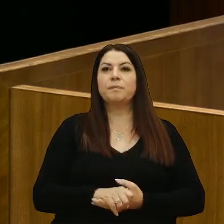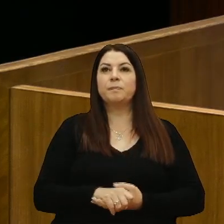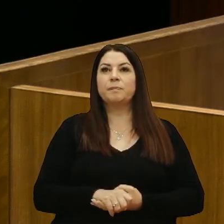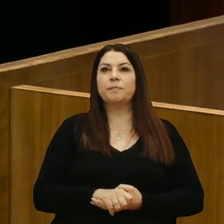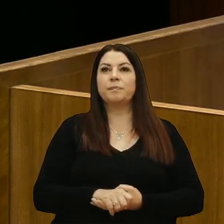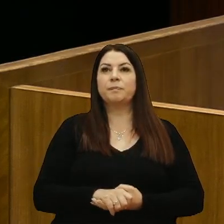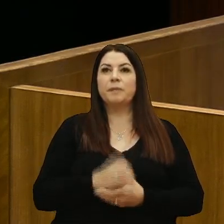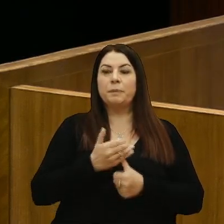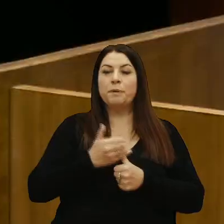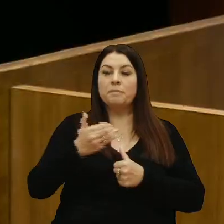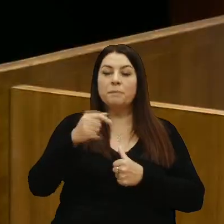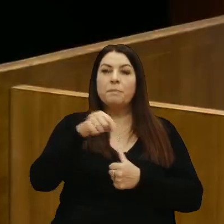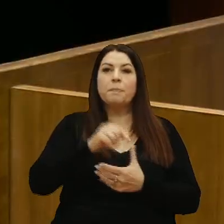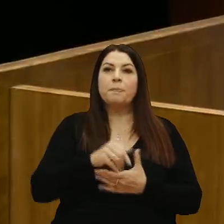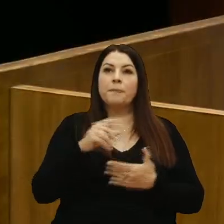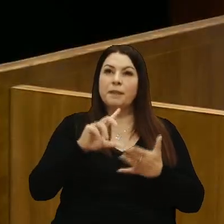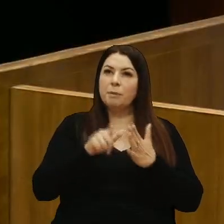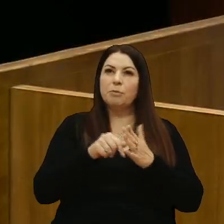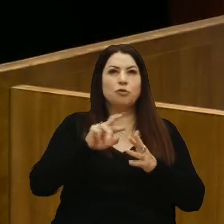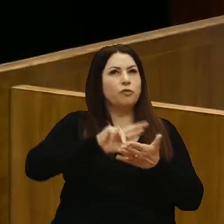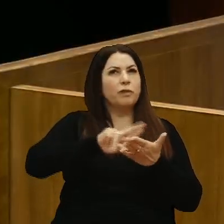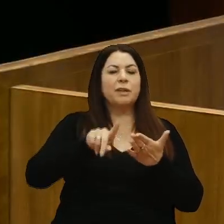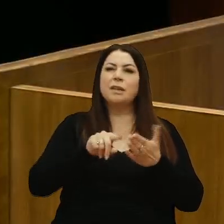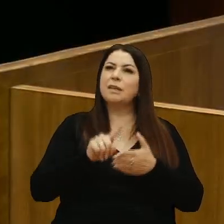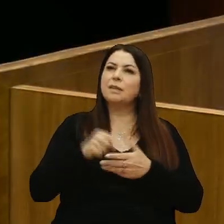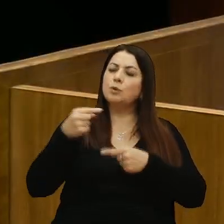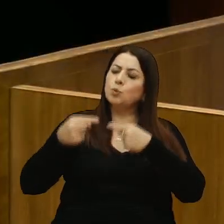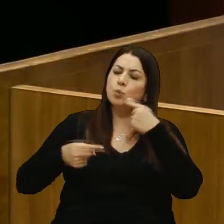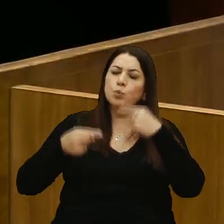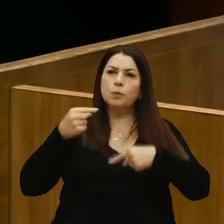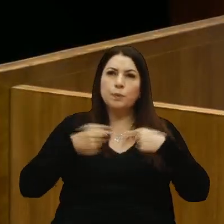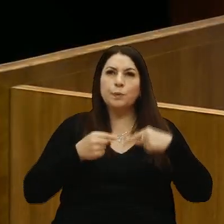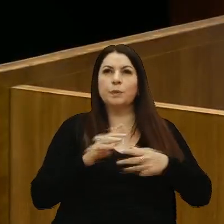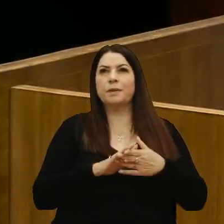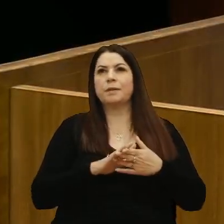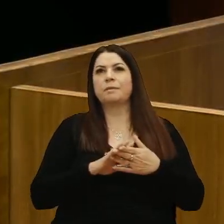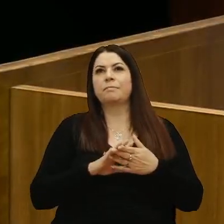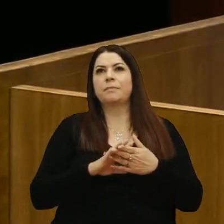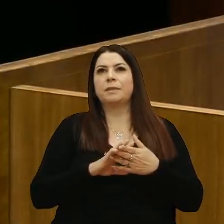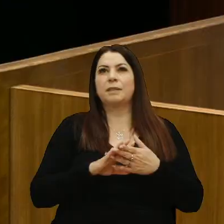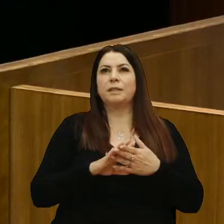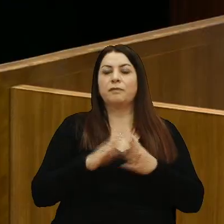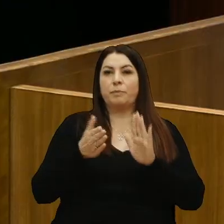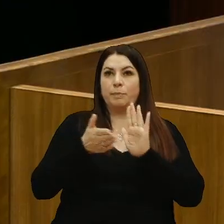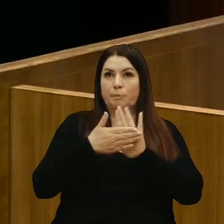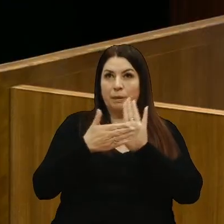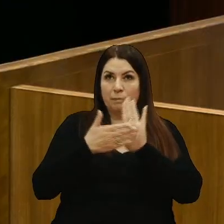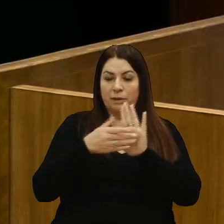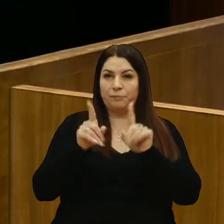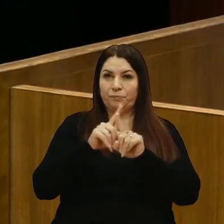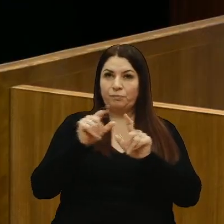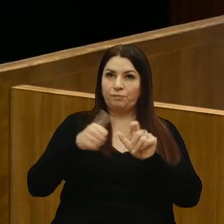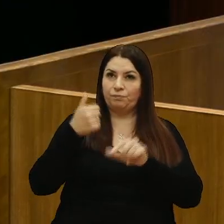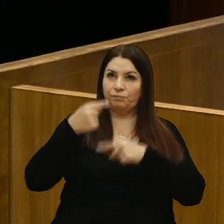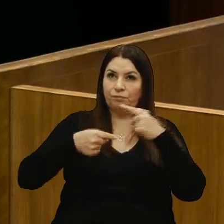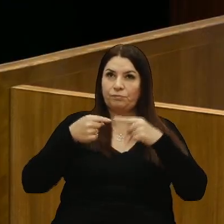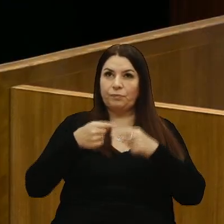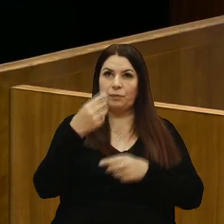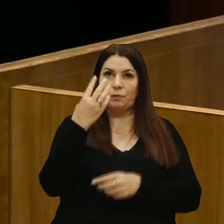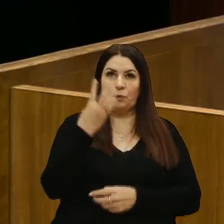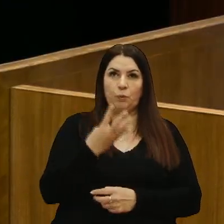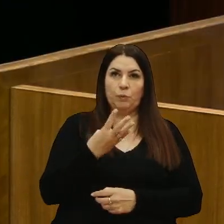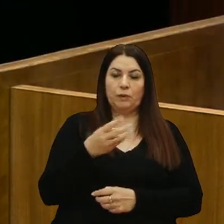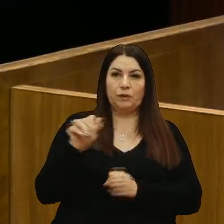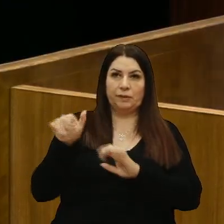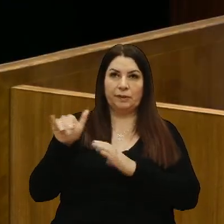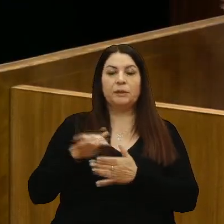de mandato. E após diversas, né, discussões, e ele foi para a pauta, então, em primeira discussão, dia